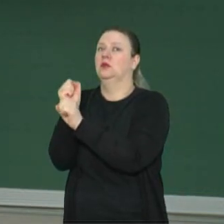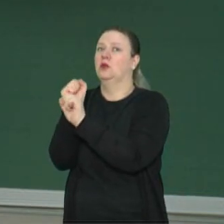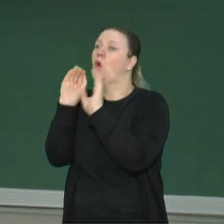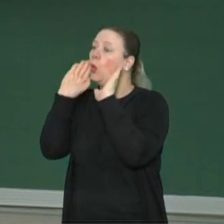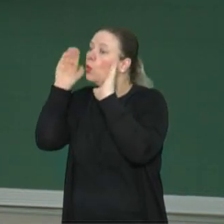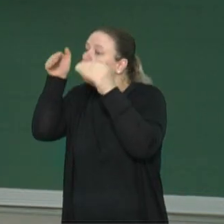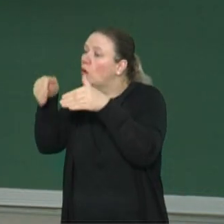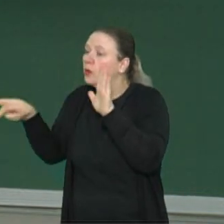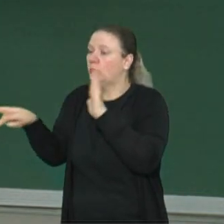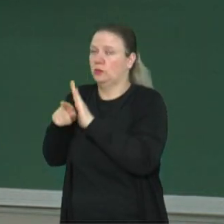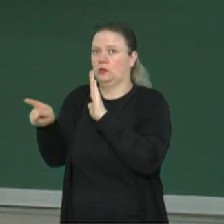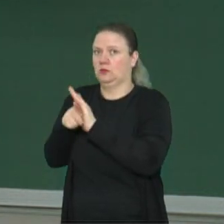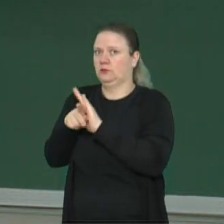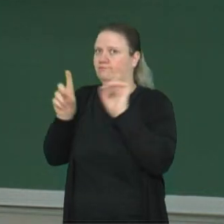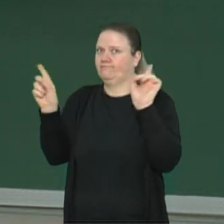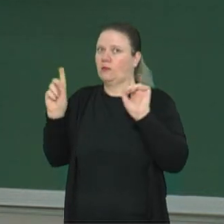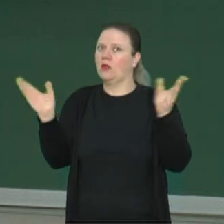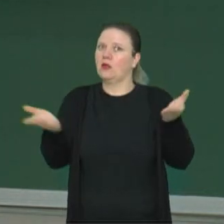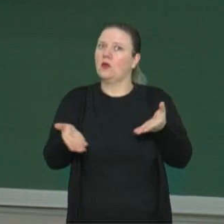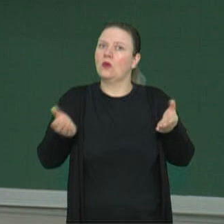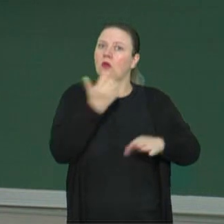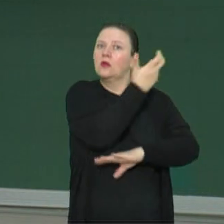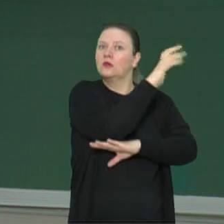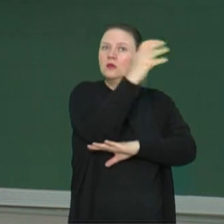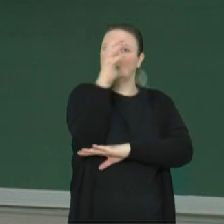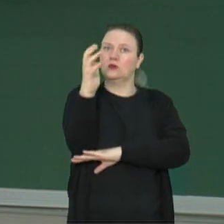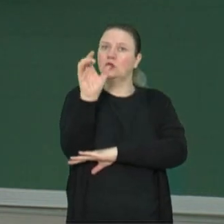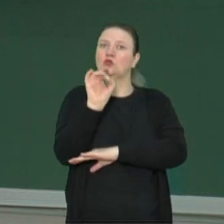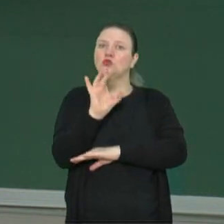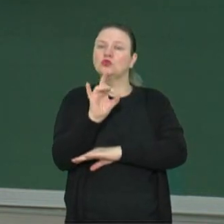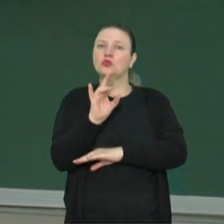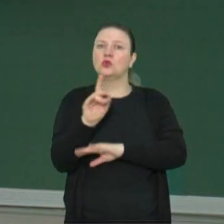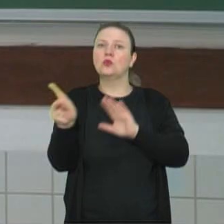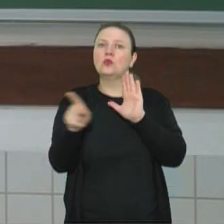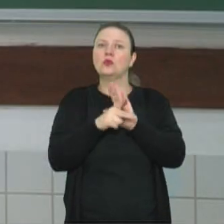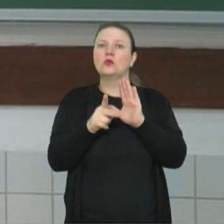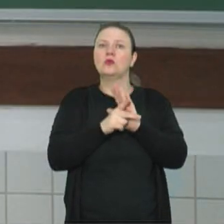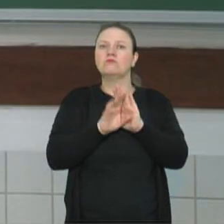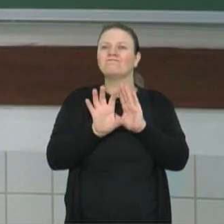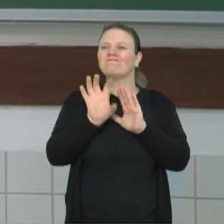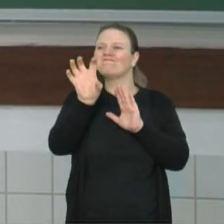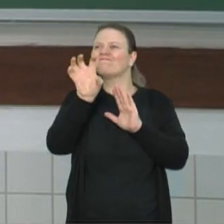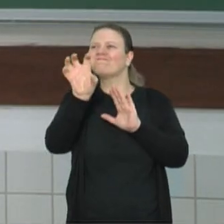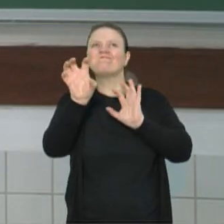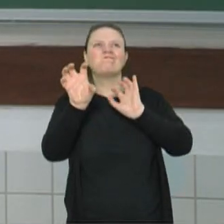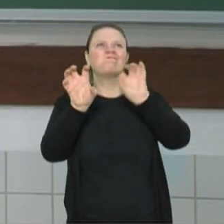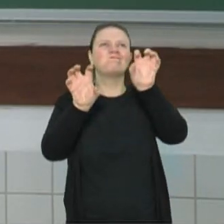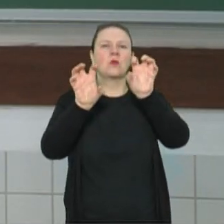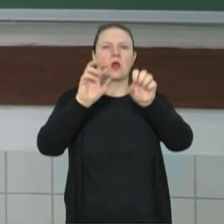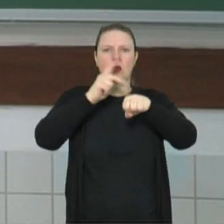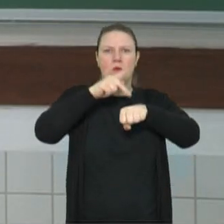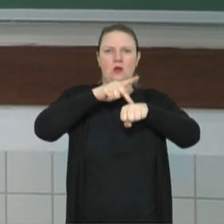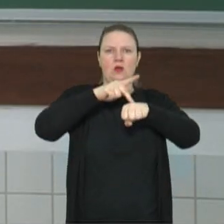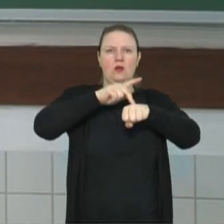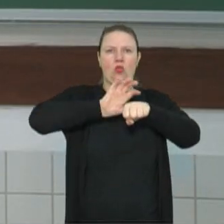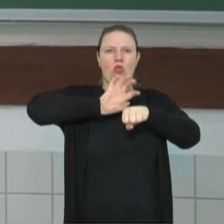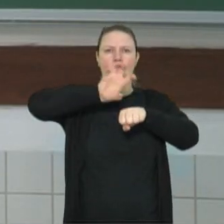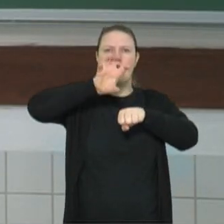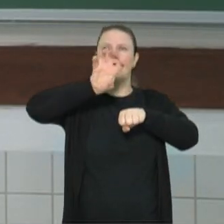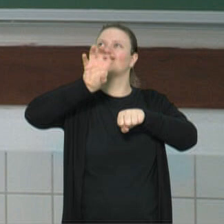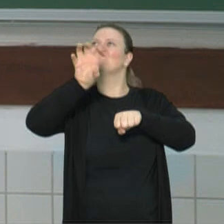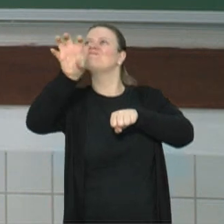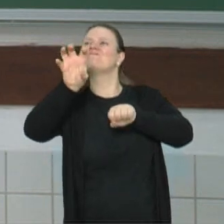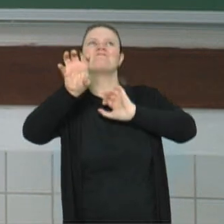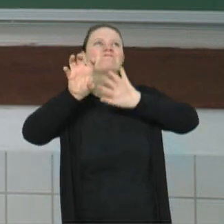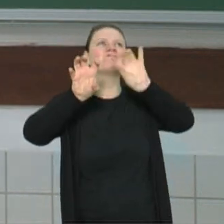tem os pontos certinhos. Já ao ar livre, então somente esses pontos, as reentrâncias que a própria rocha oferece. Então